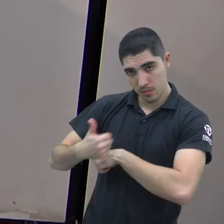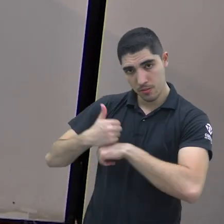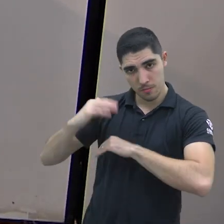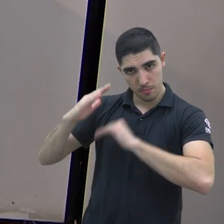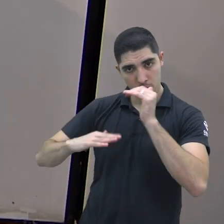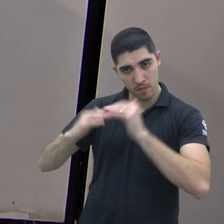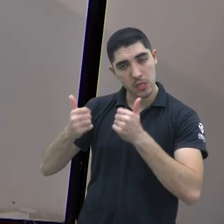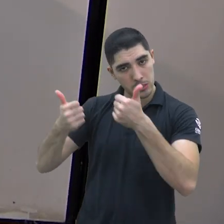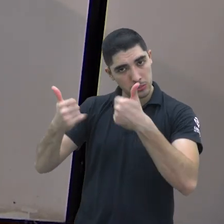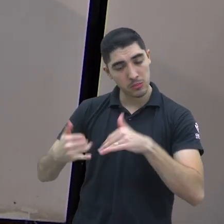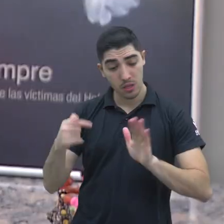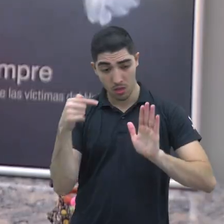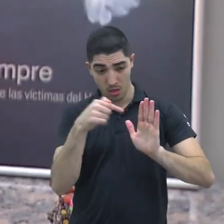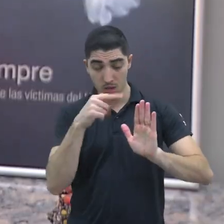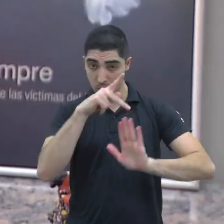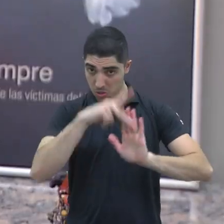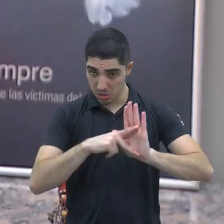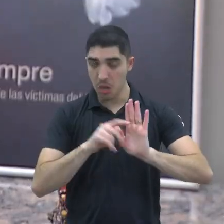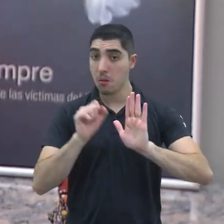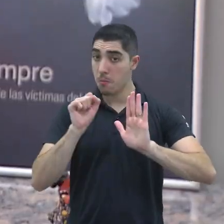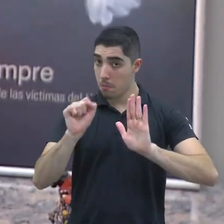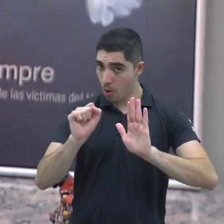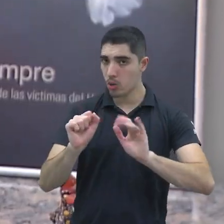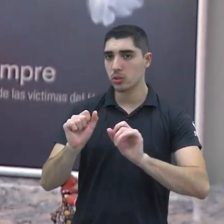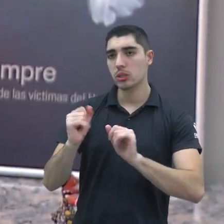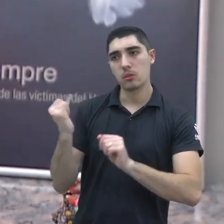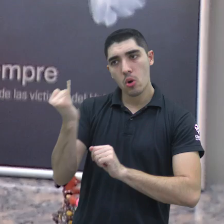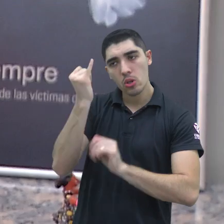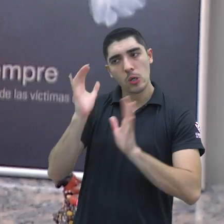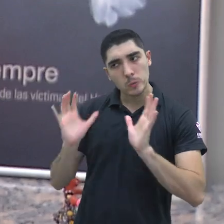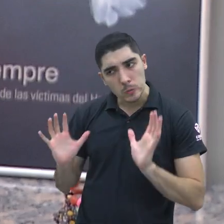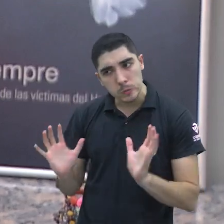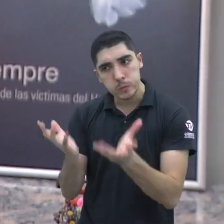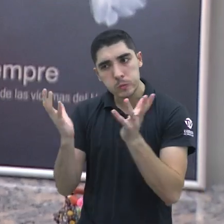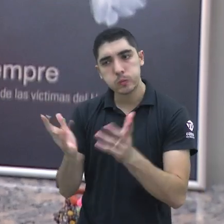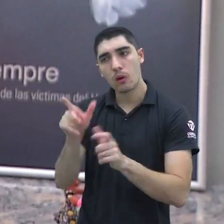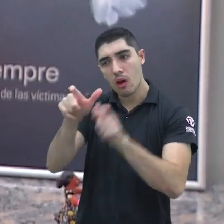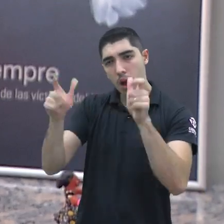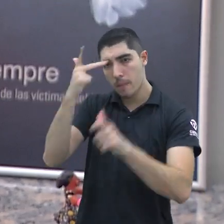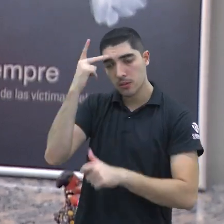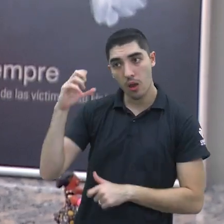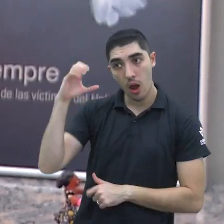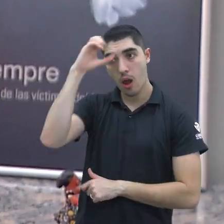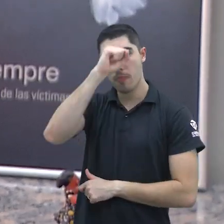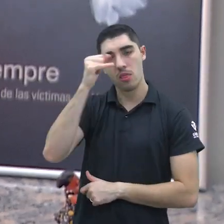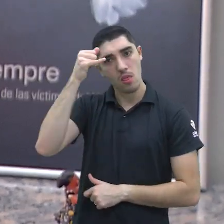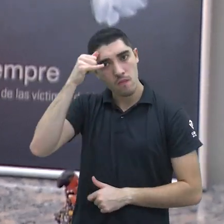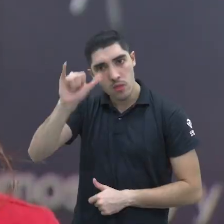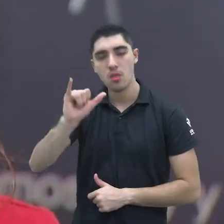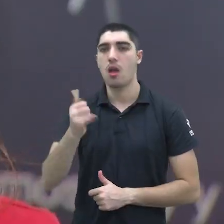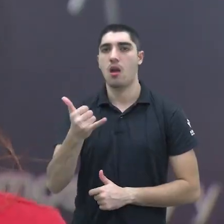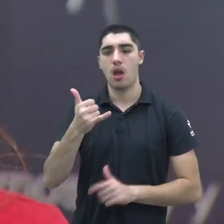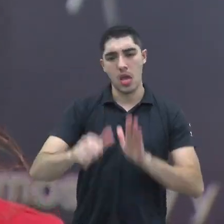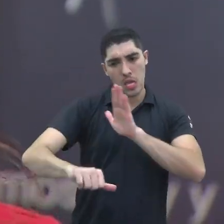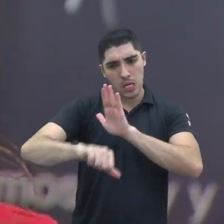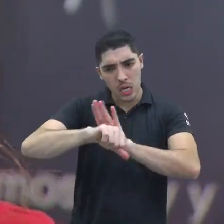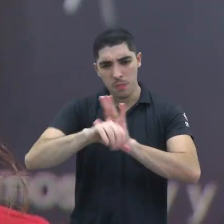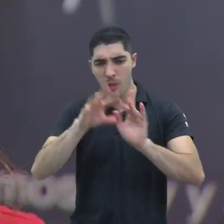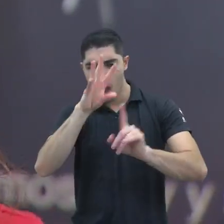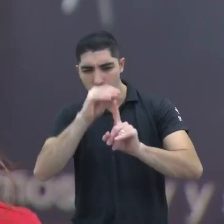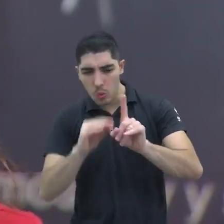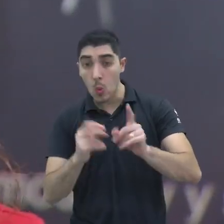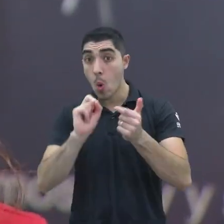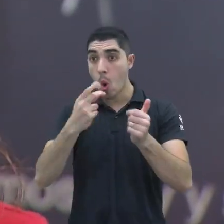em planejamento urbano, a proposta do projeto também poderá impactar na conscientização sobre os crimes de abuso e